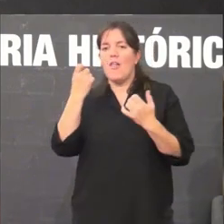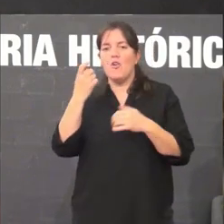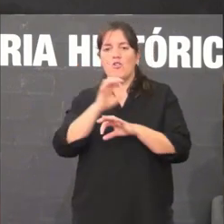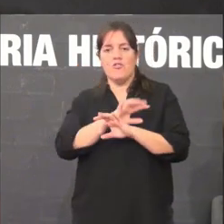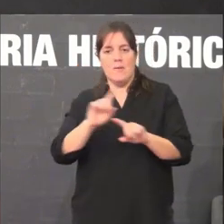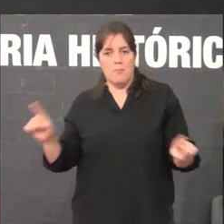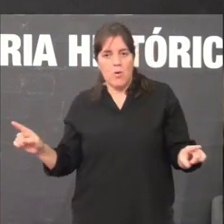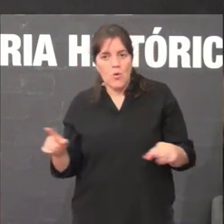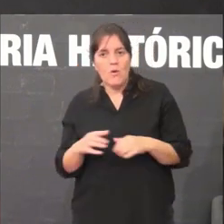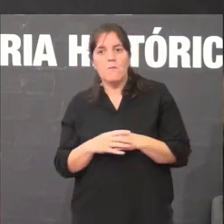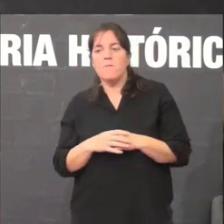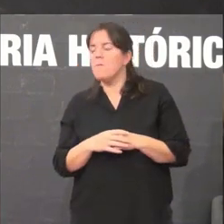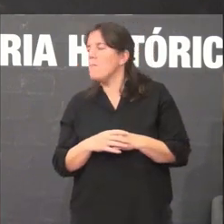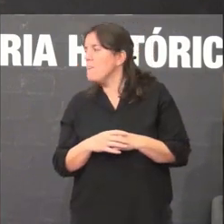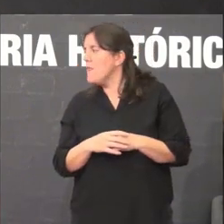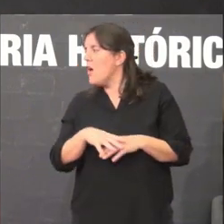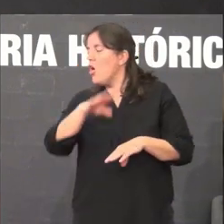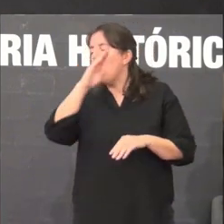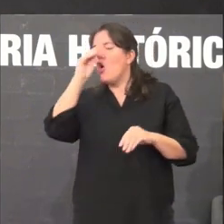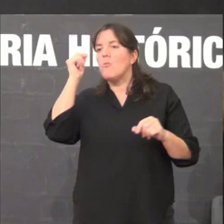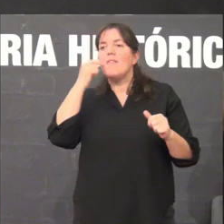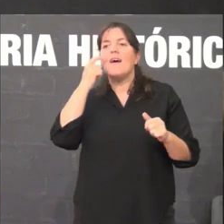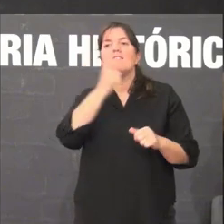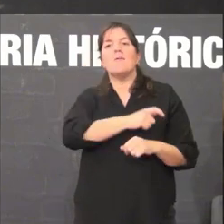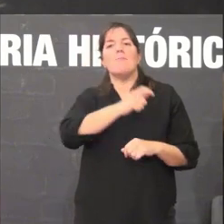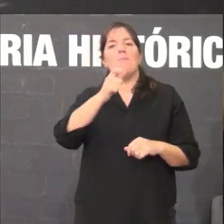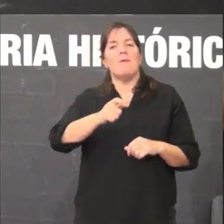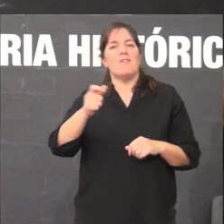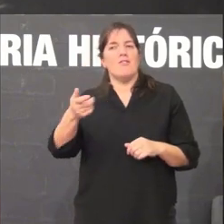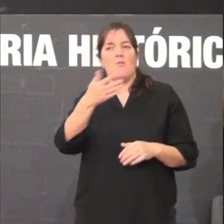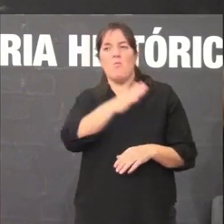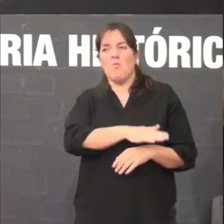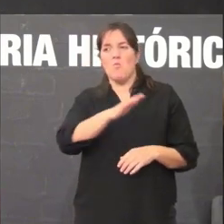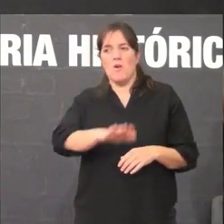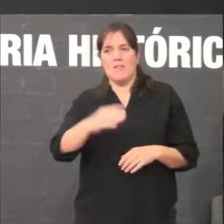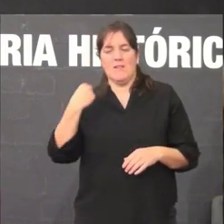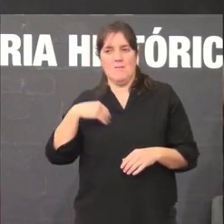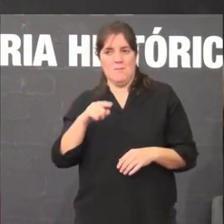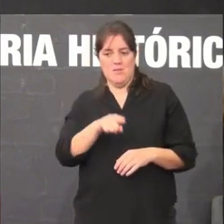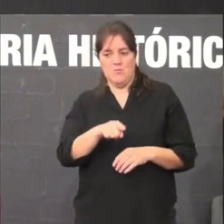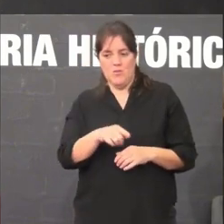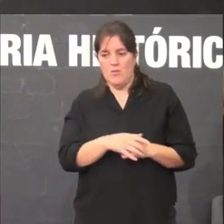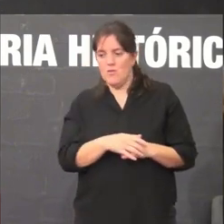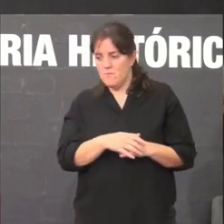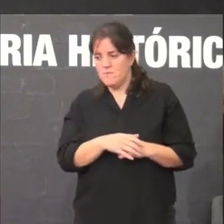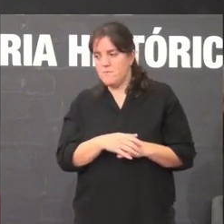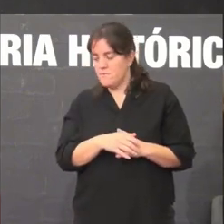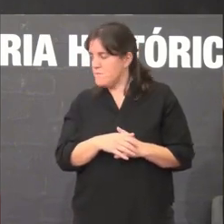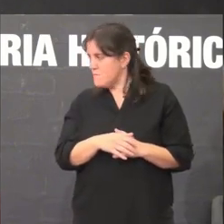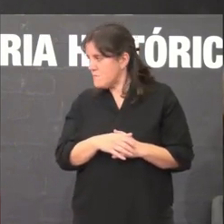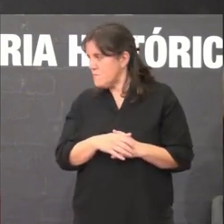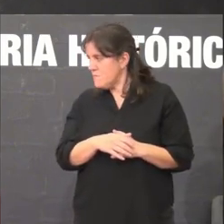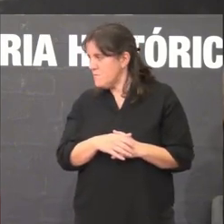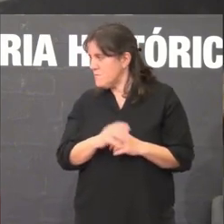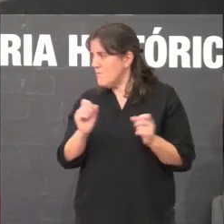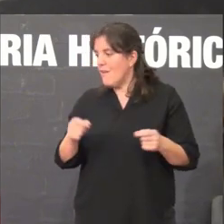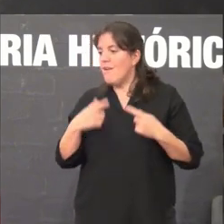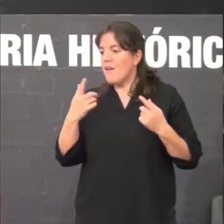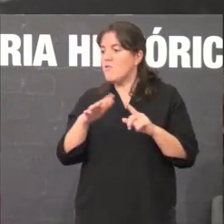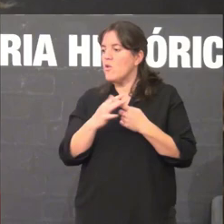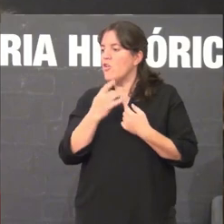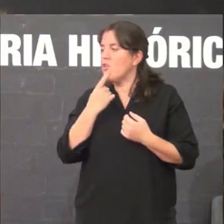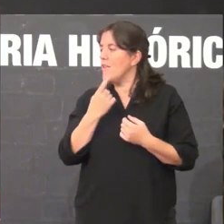espingardas, esquecendo todos os mortos da guerra colonial. E que depois de um breve período de confusão e de